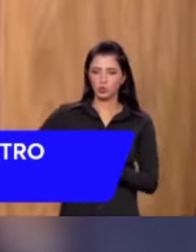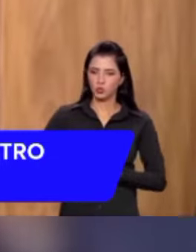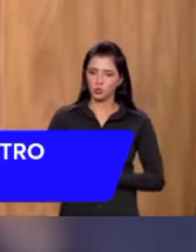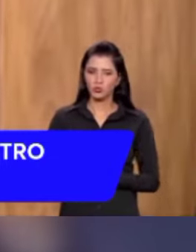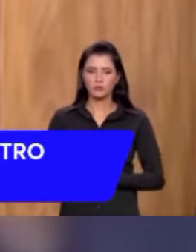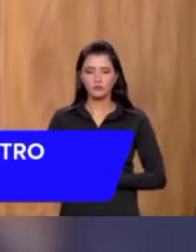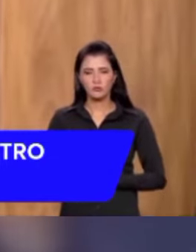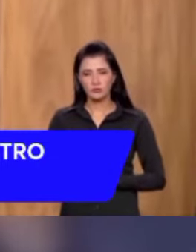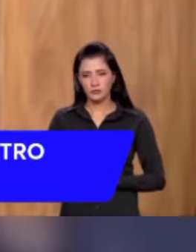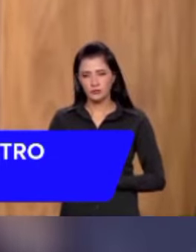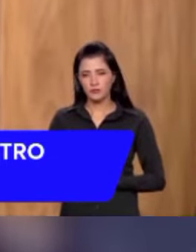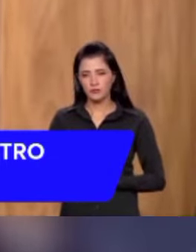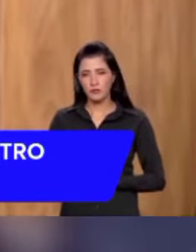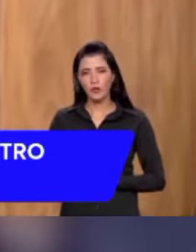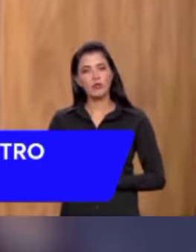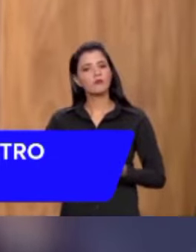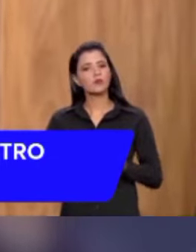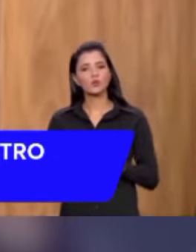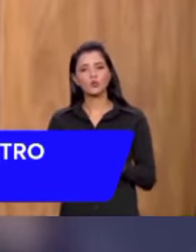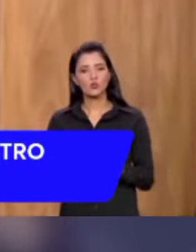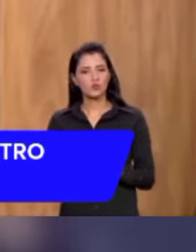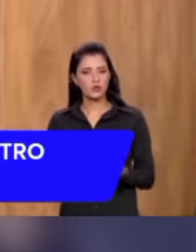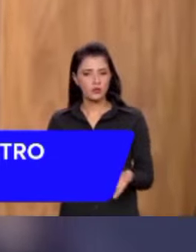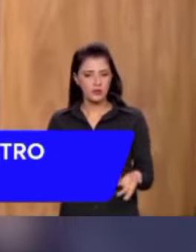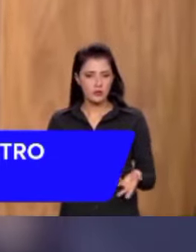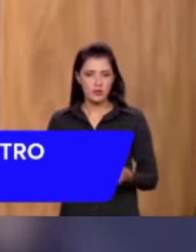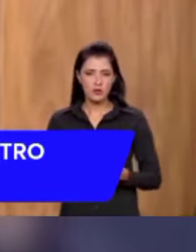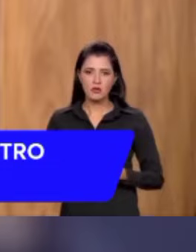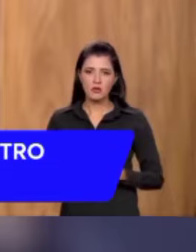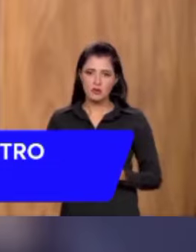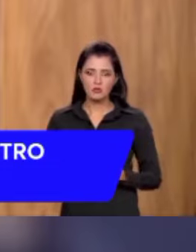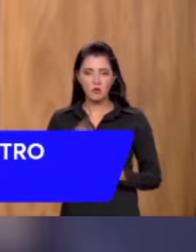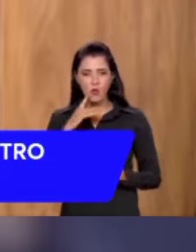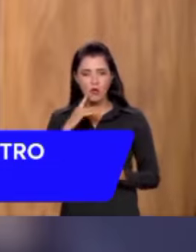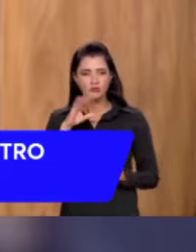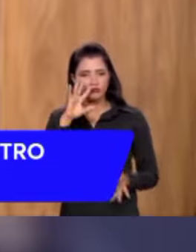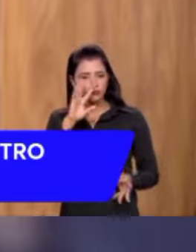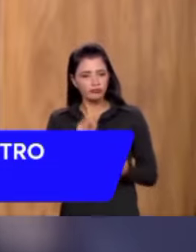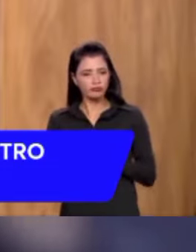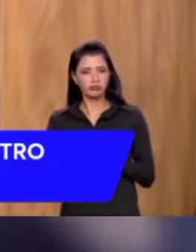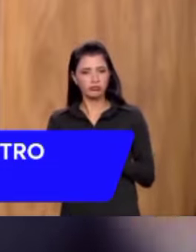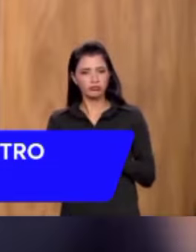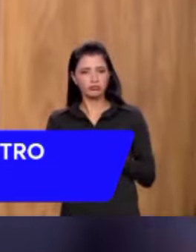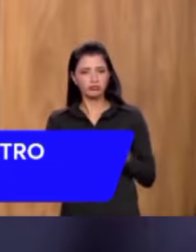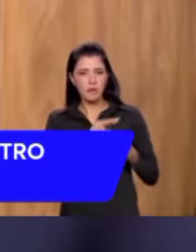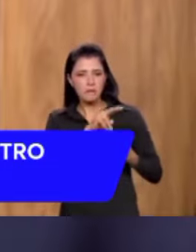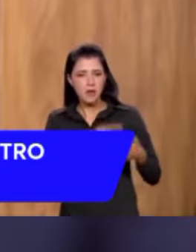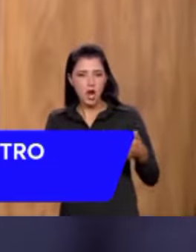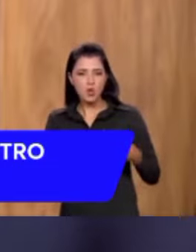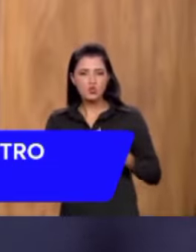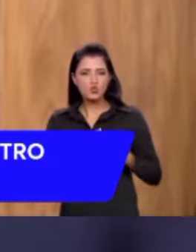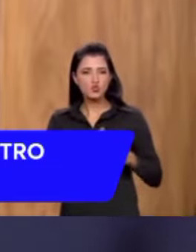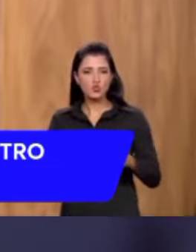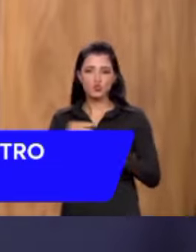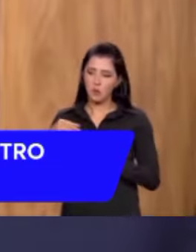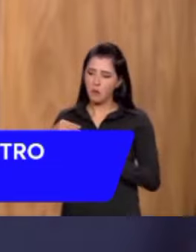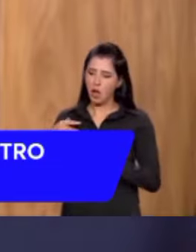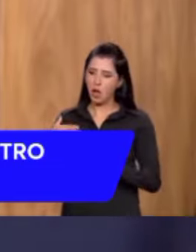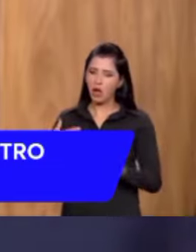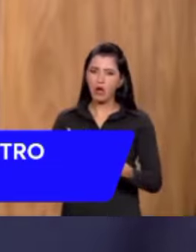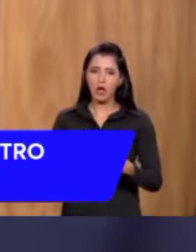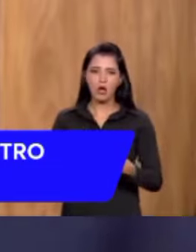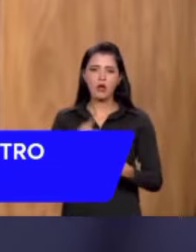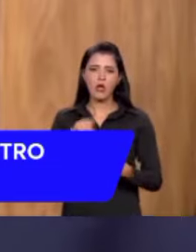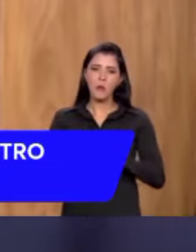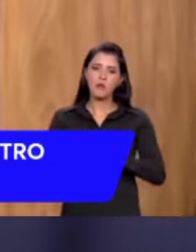revista. Fizemos de lo que uma revisão foi la época de, ouro, de tudo o que diz